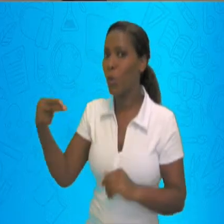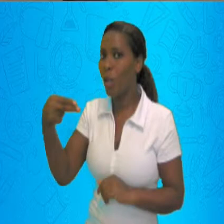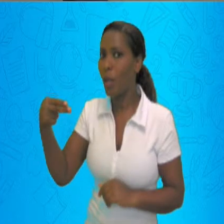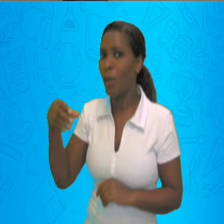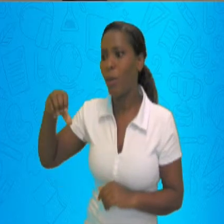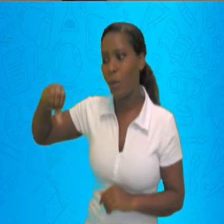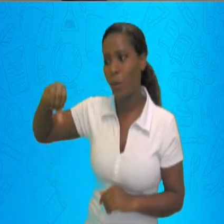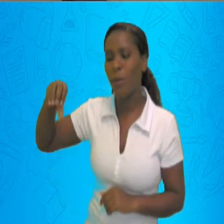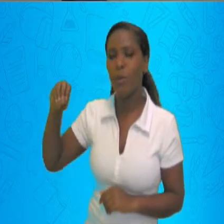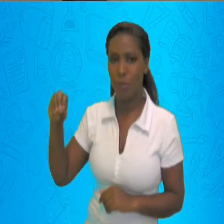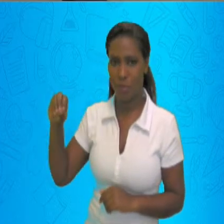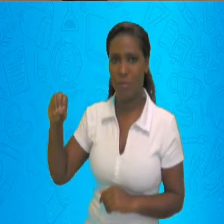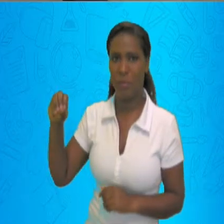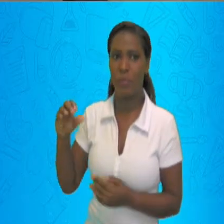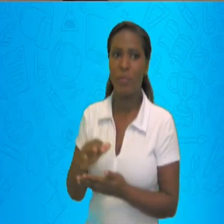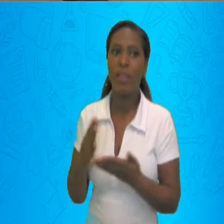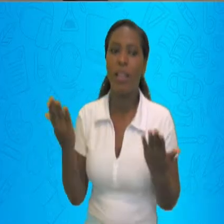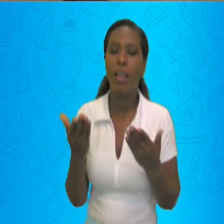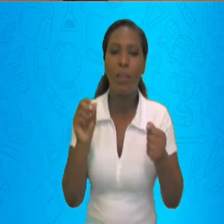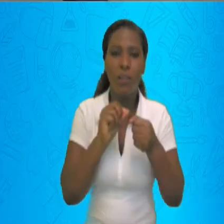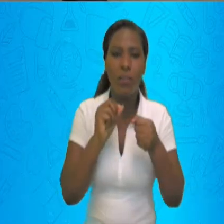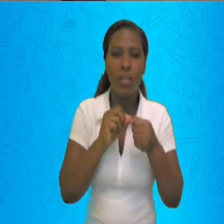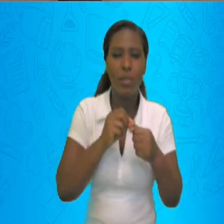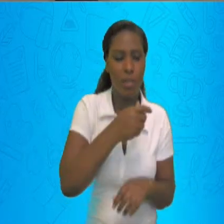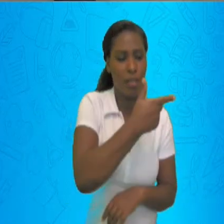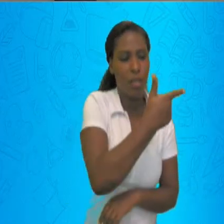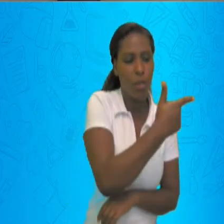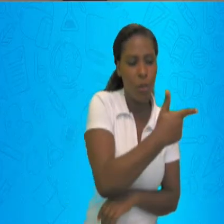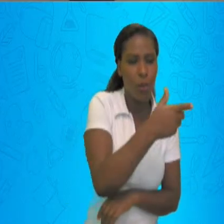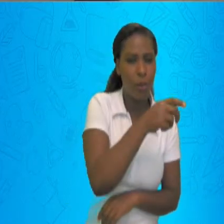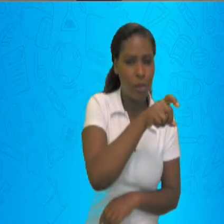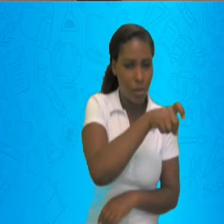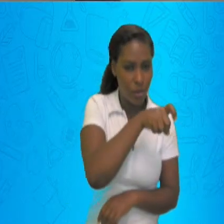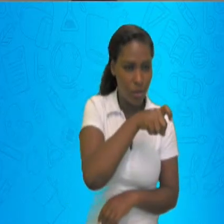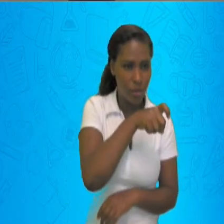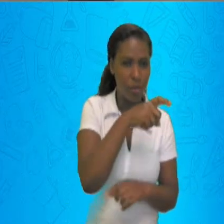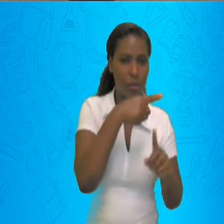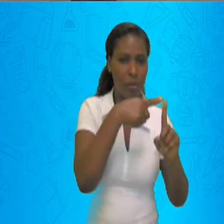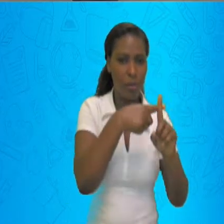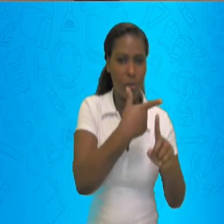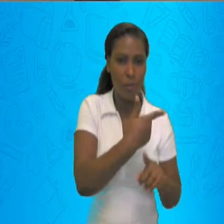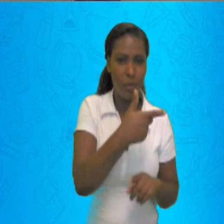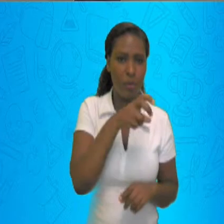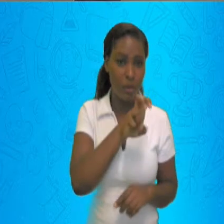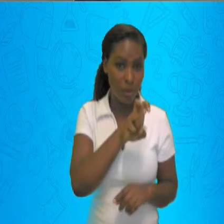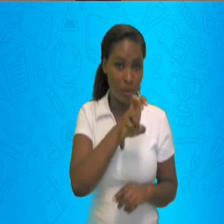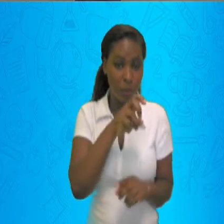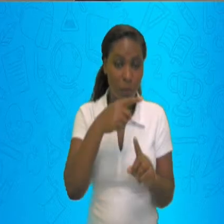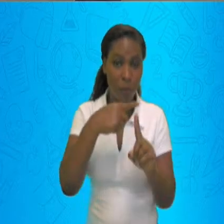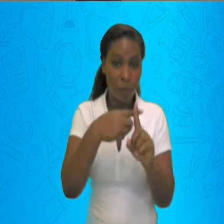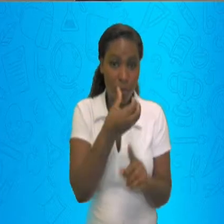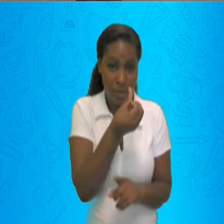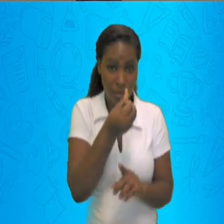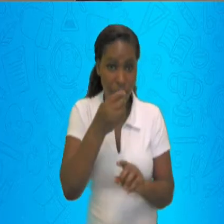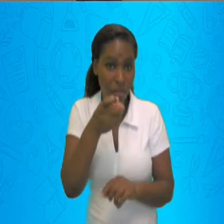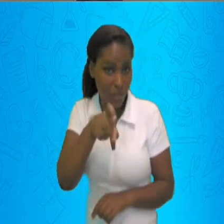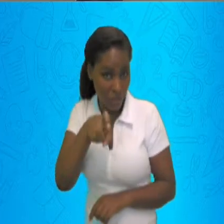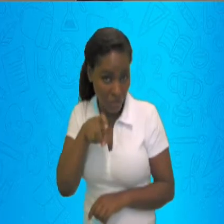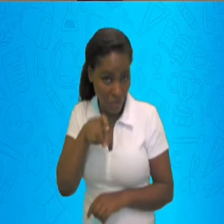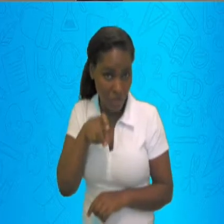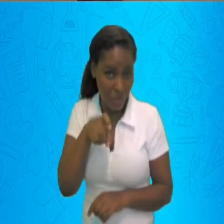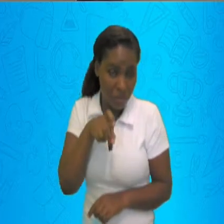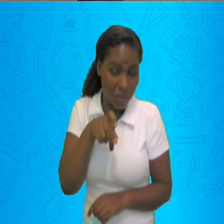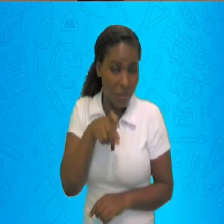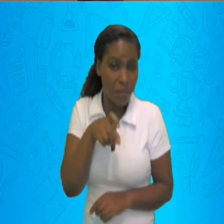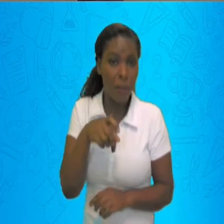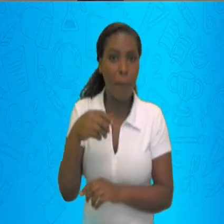2x mais 25 mais 6x